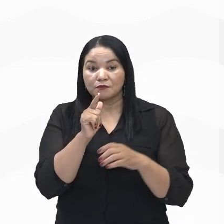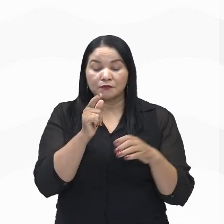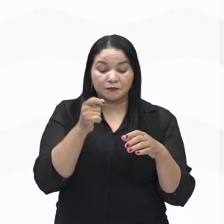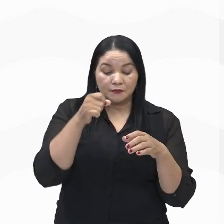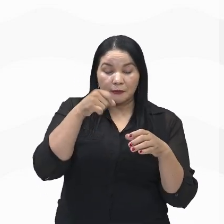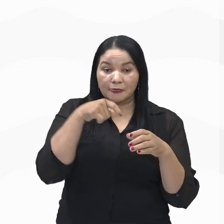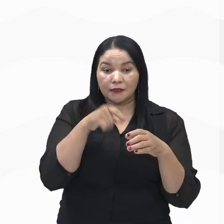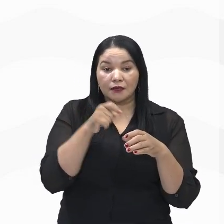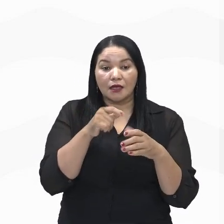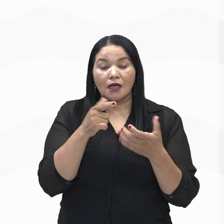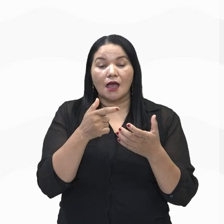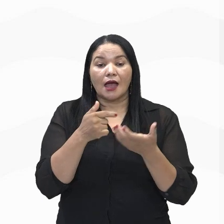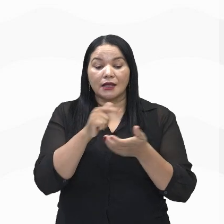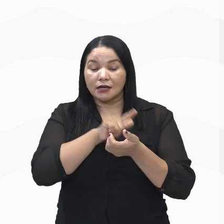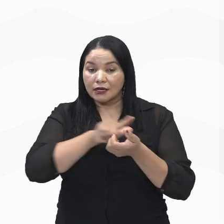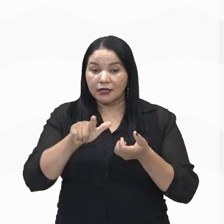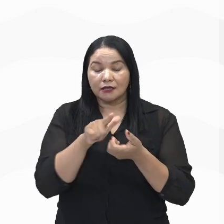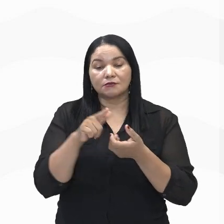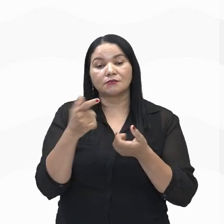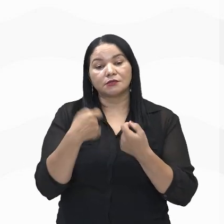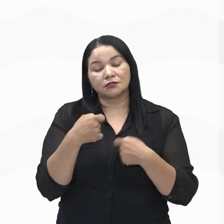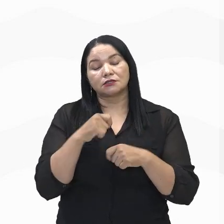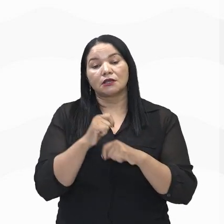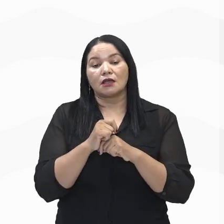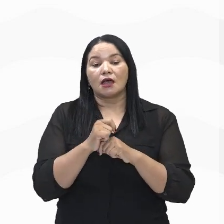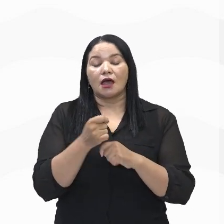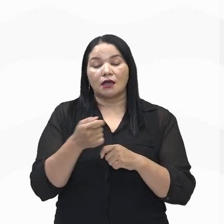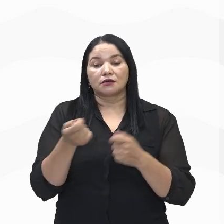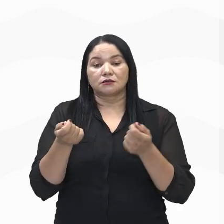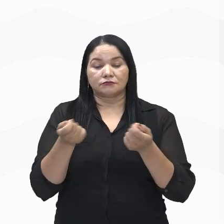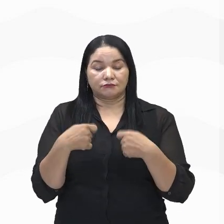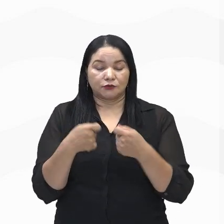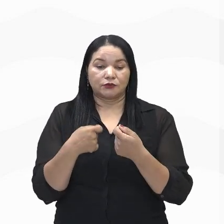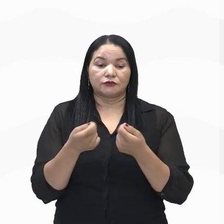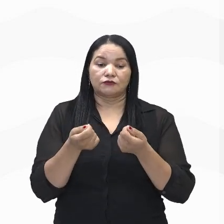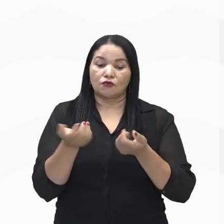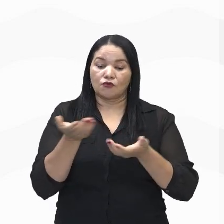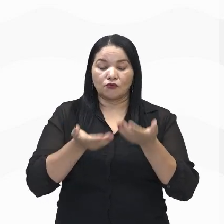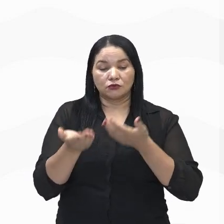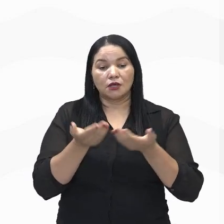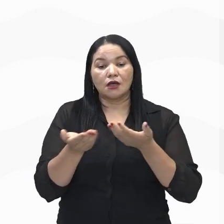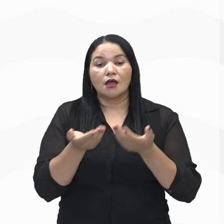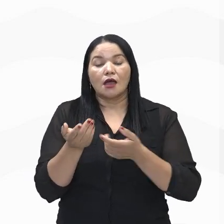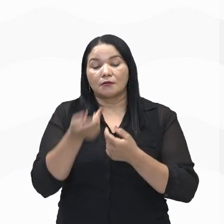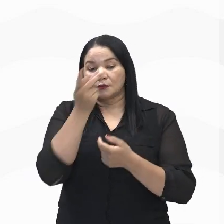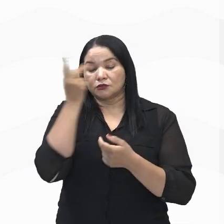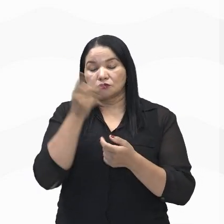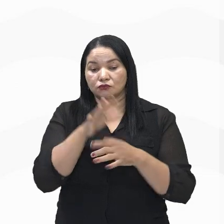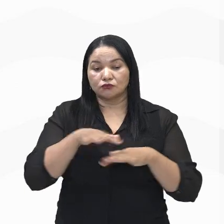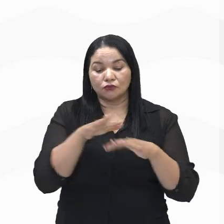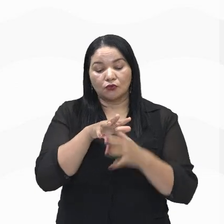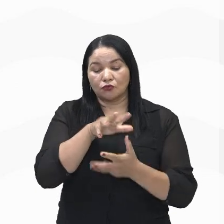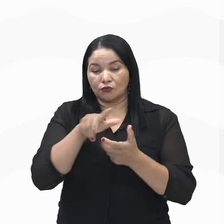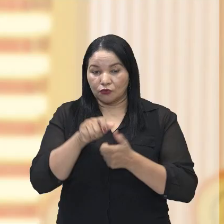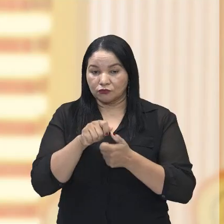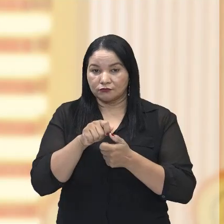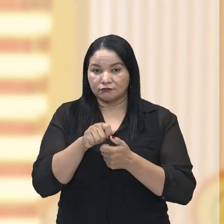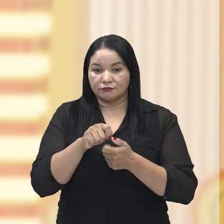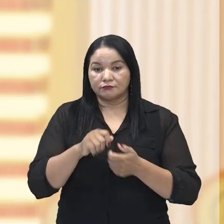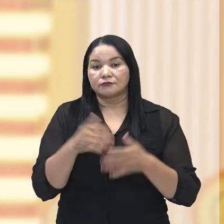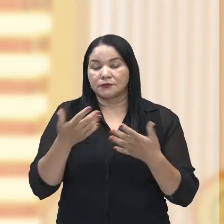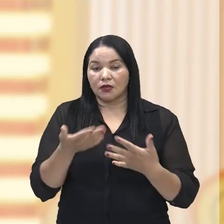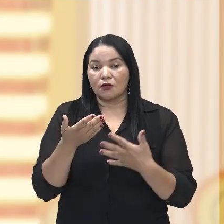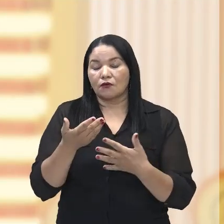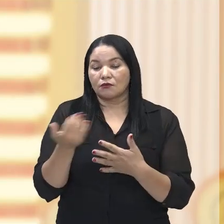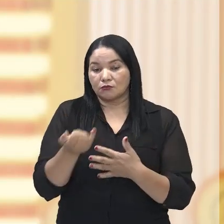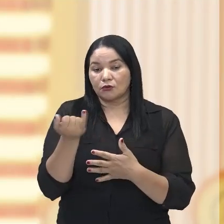pode realmente cuidar de várias pessoas no mundo. Então, é importante ter essa